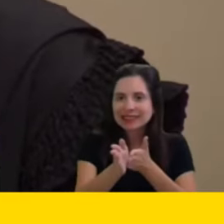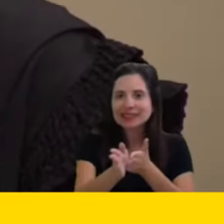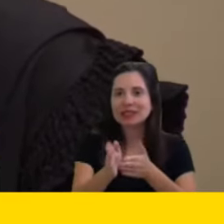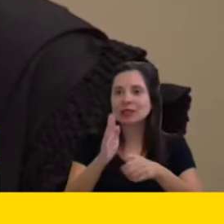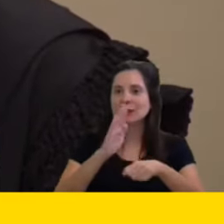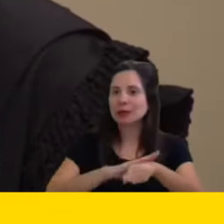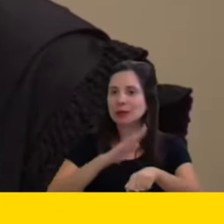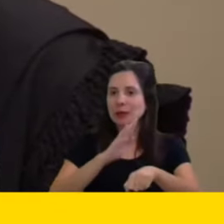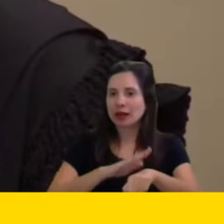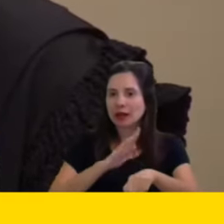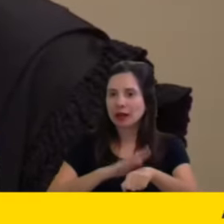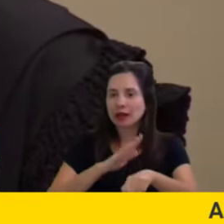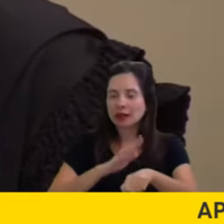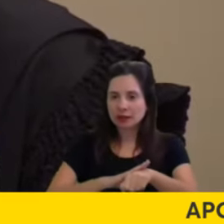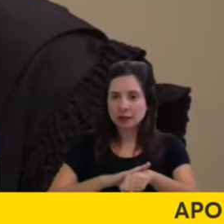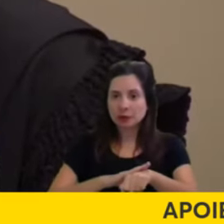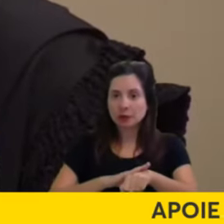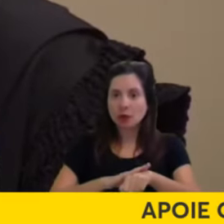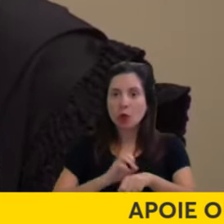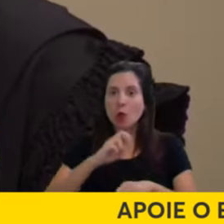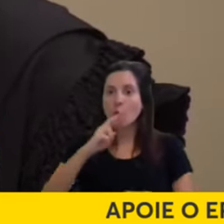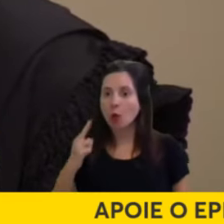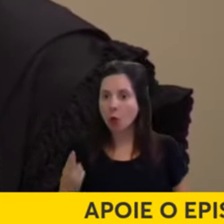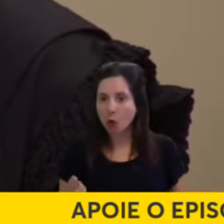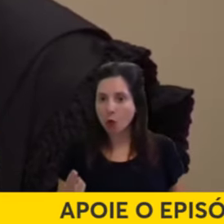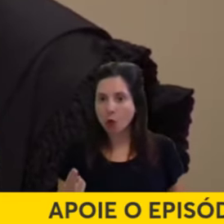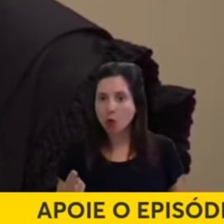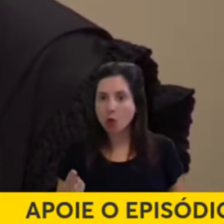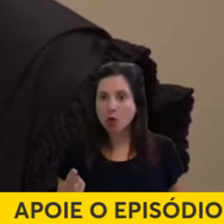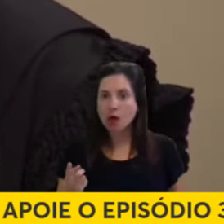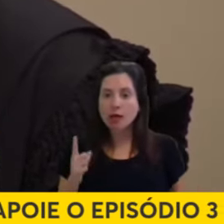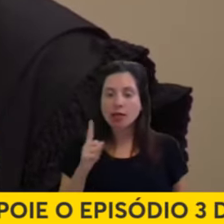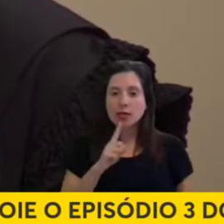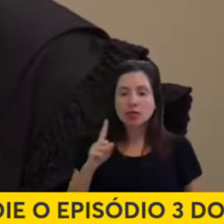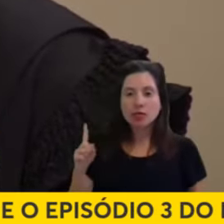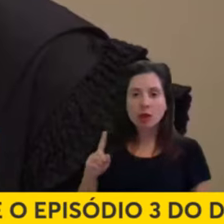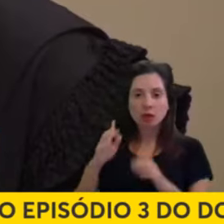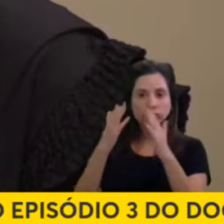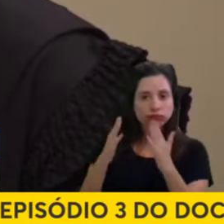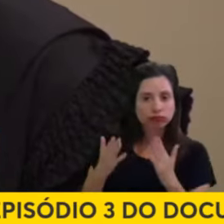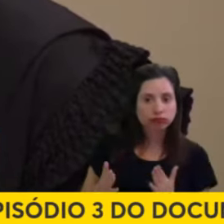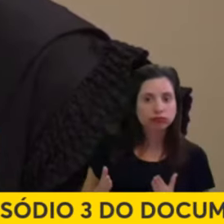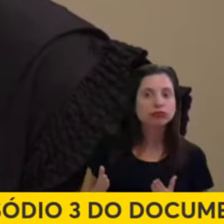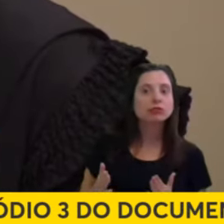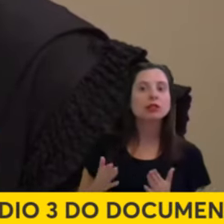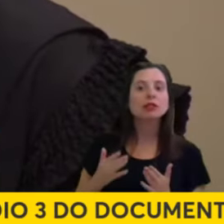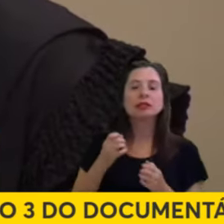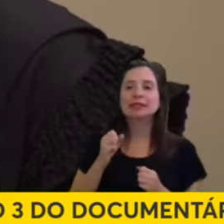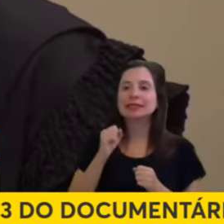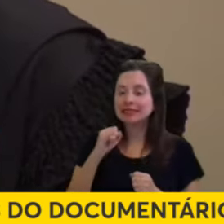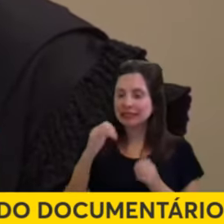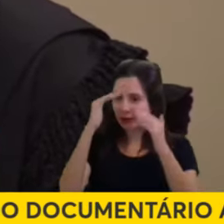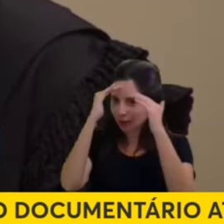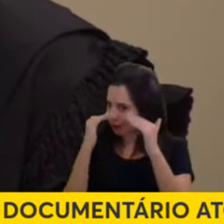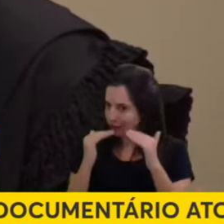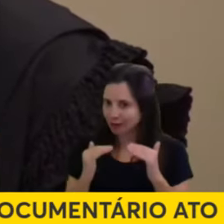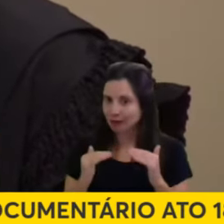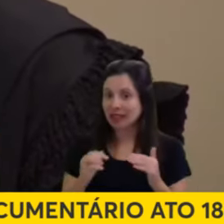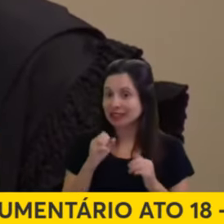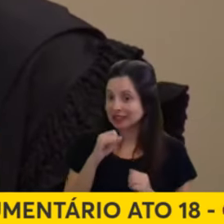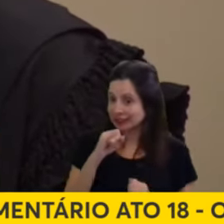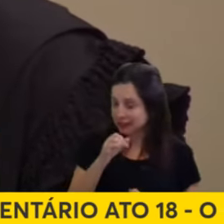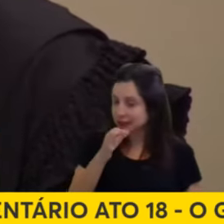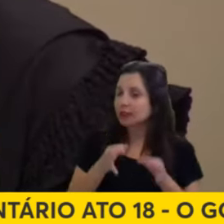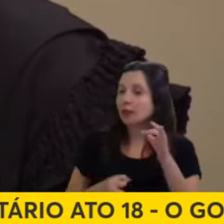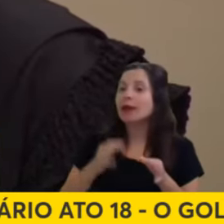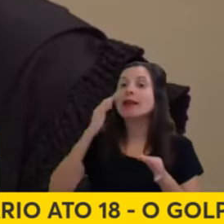não acarreta o desentranhamento ou desconsideração dos documentos mas apenas eventual apuração de crime de desobediência caso esse tribunal venha